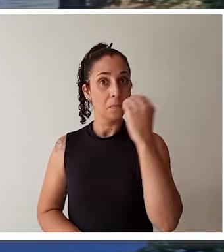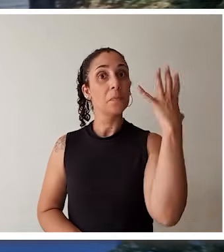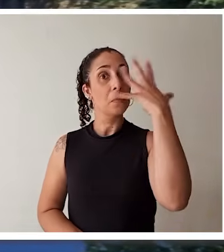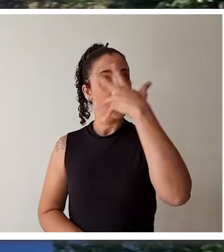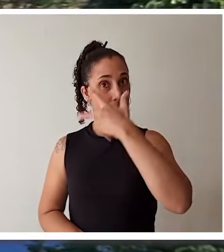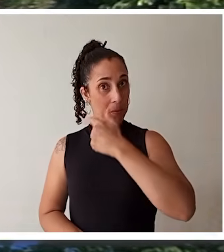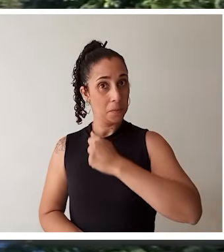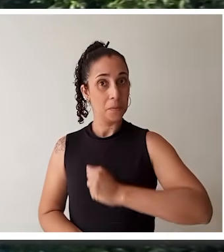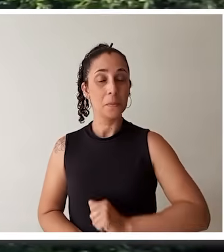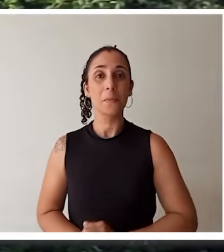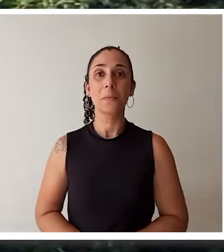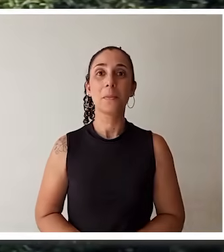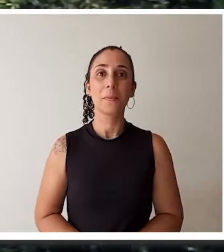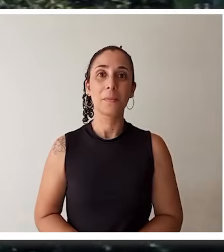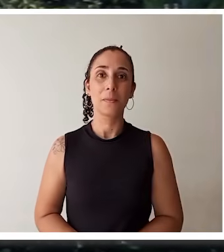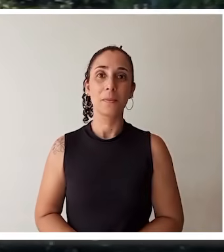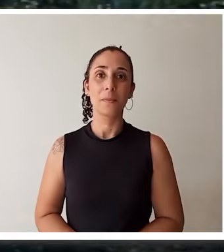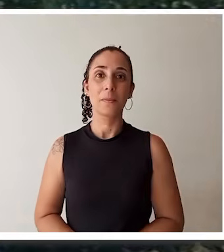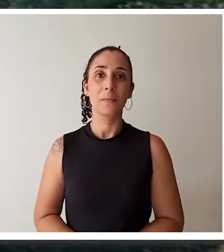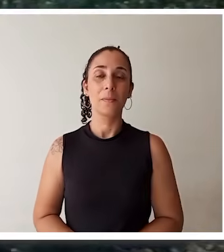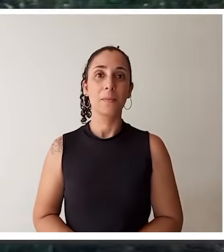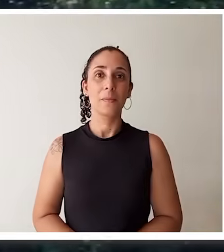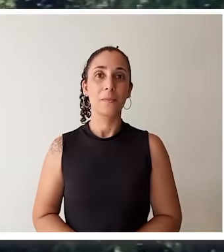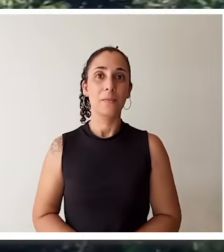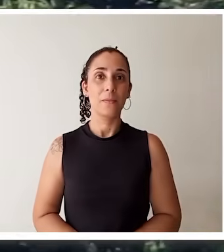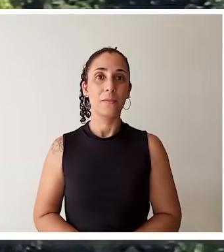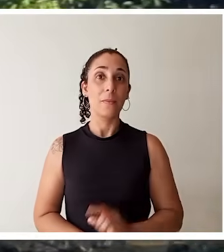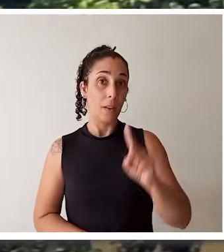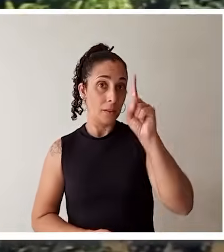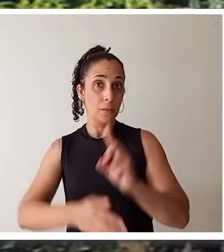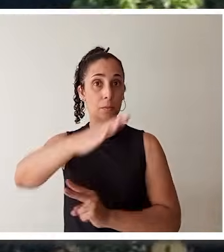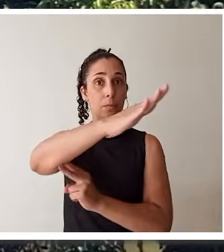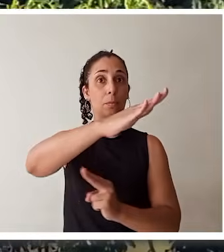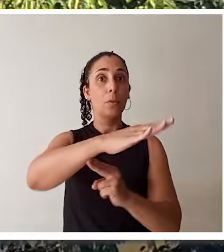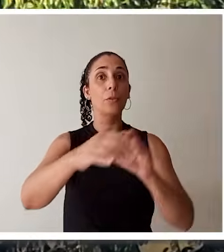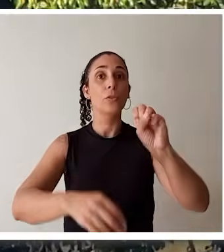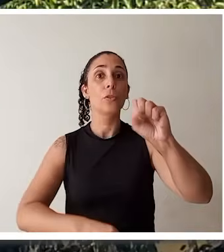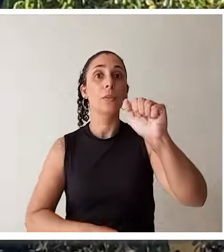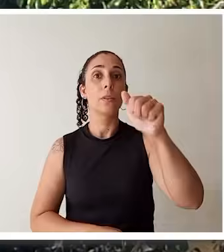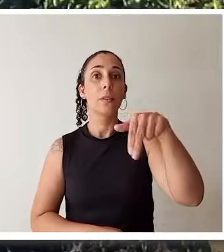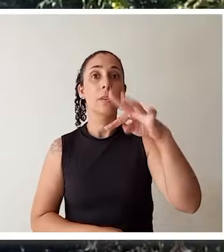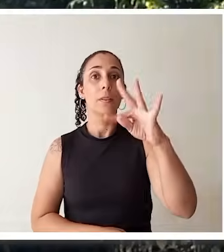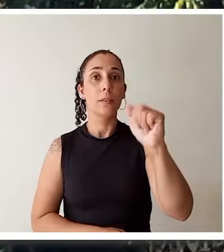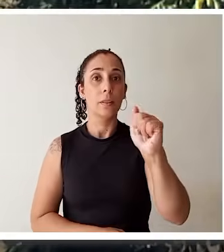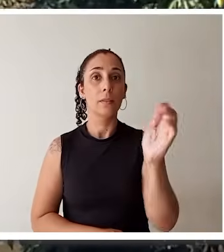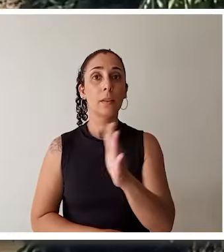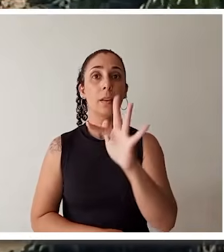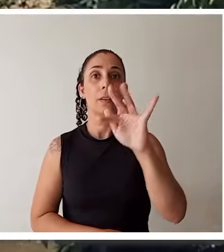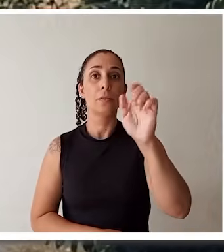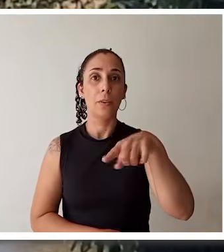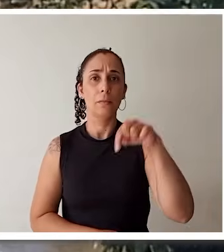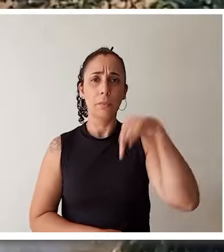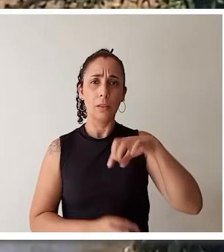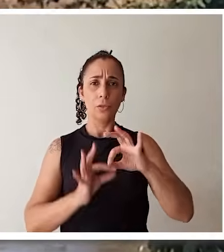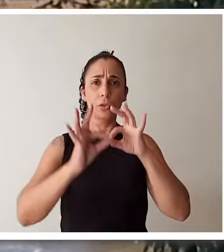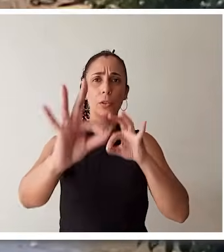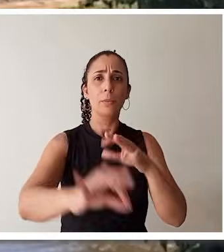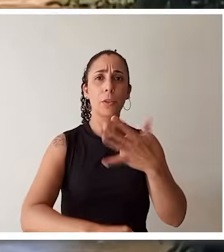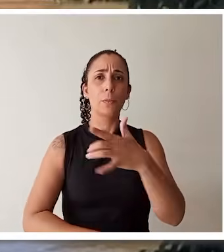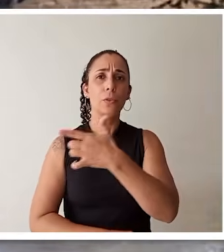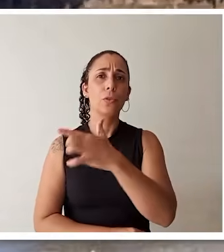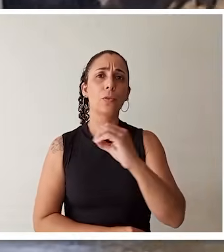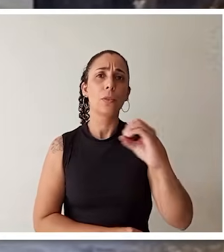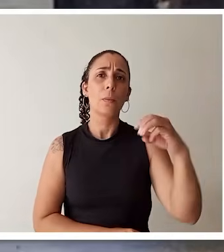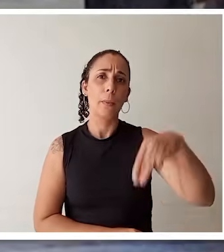Porra, que foto bonita que vai dar aqui, cara. Aquela é a Ponte de Santa Fé. Ela está a menos de 200 metros